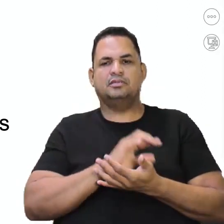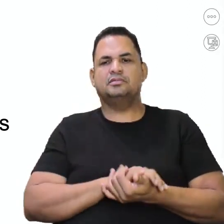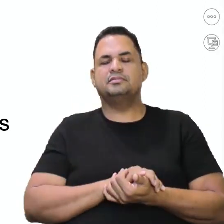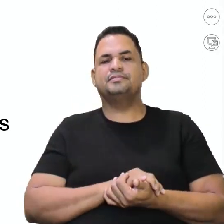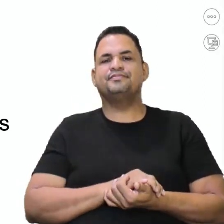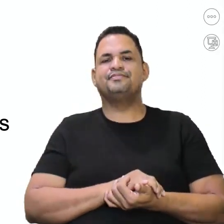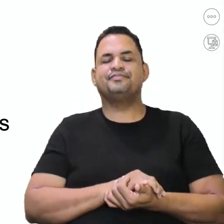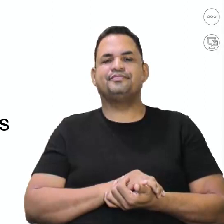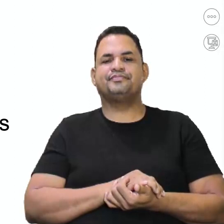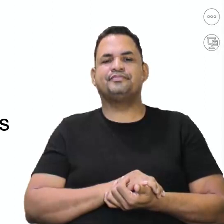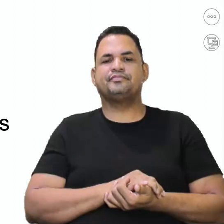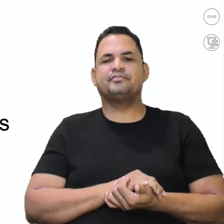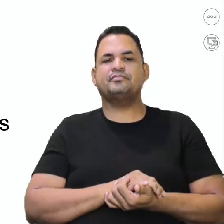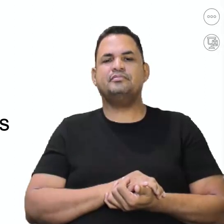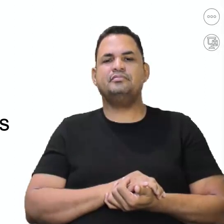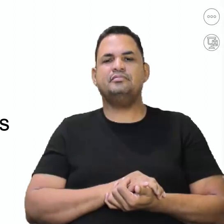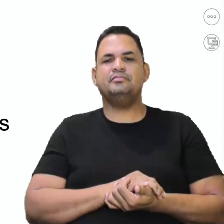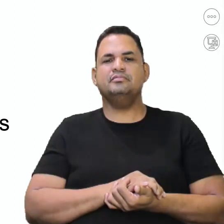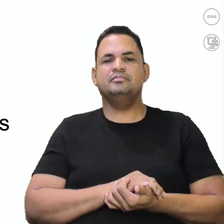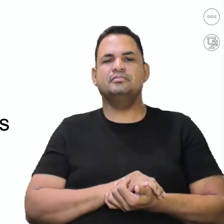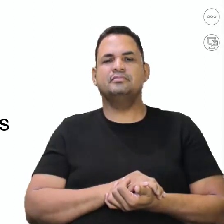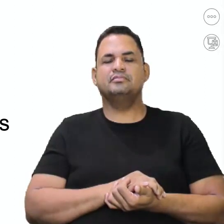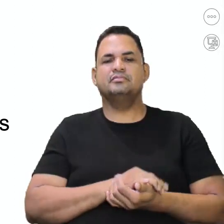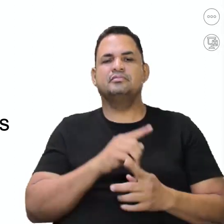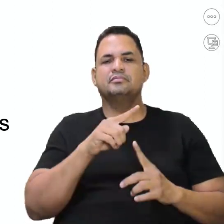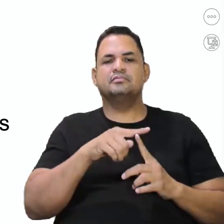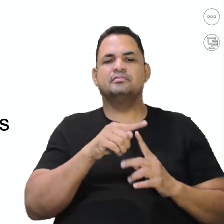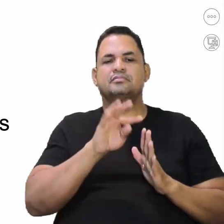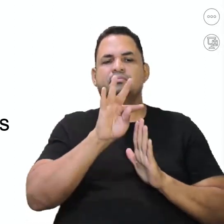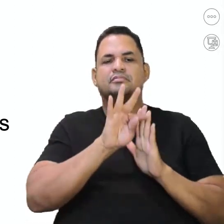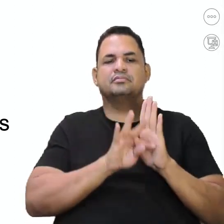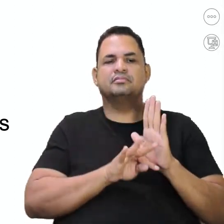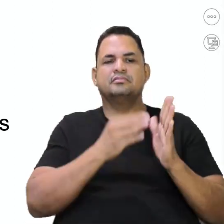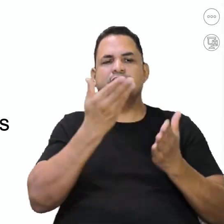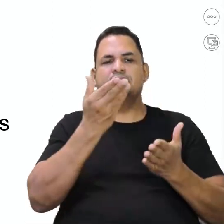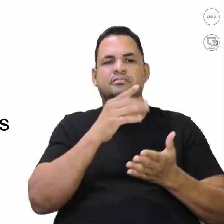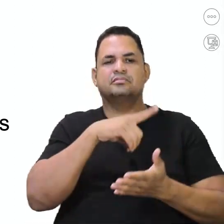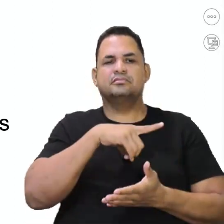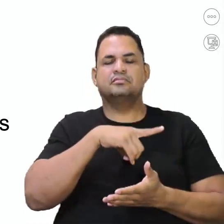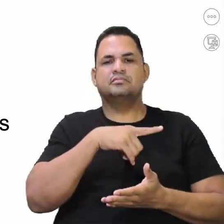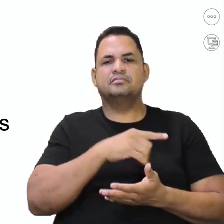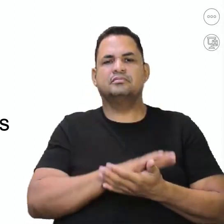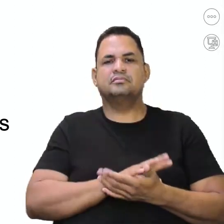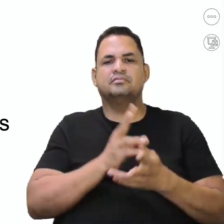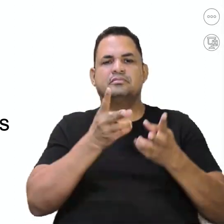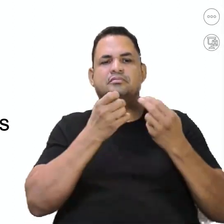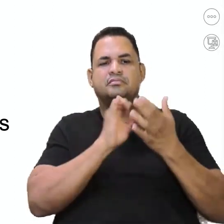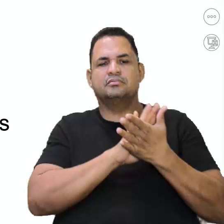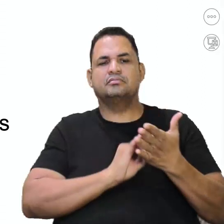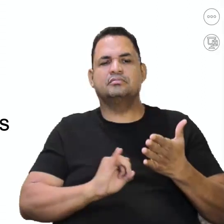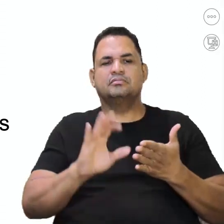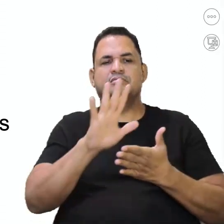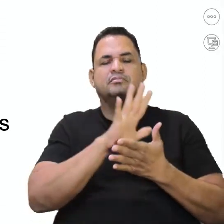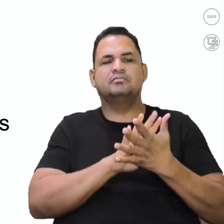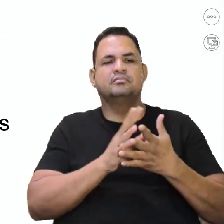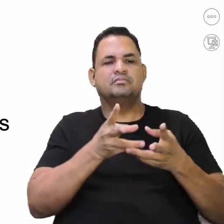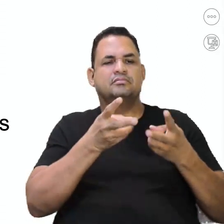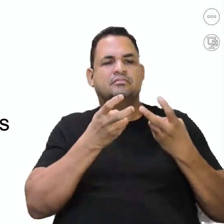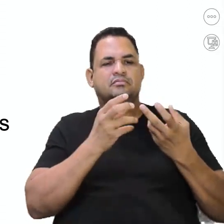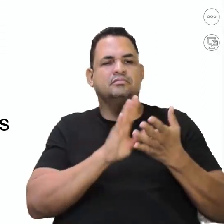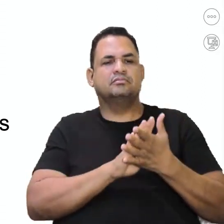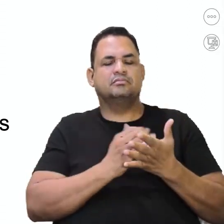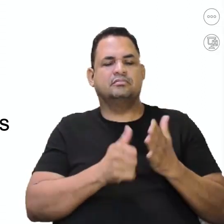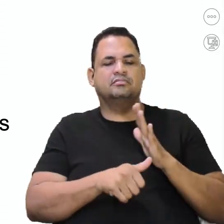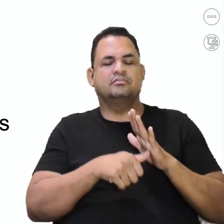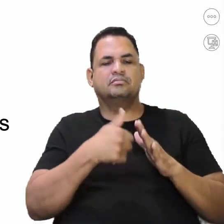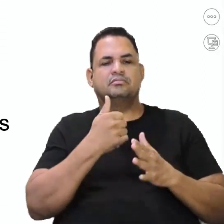você completar com esses tipos de textos, gêneros textuais que temos aqui. Perceba a imagem, elas parecem muito com o primeiro